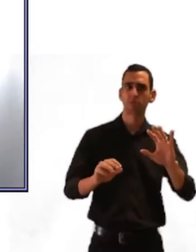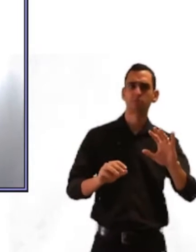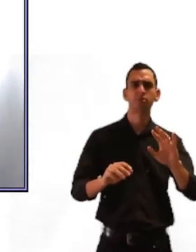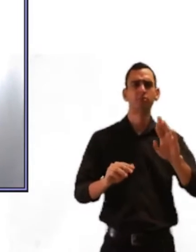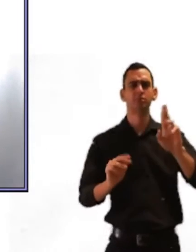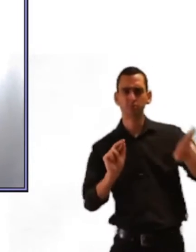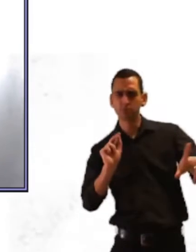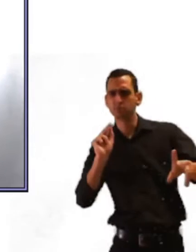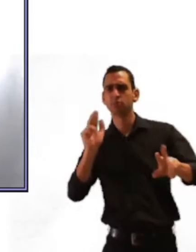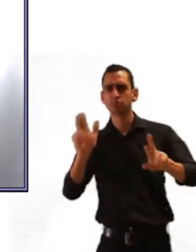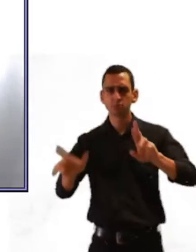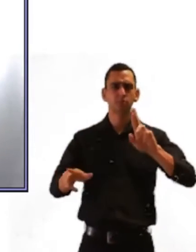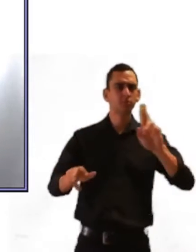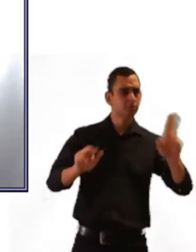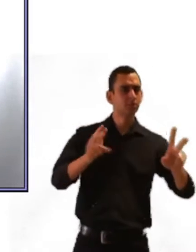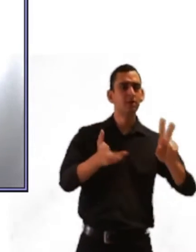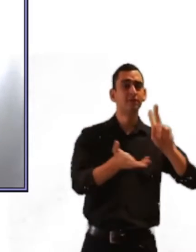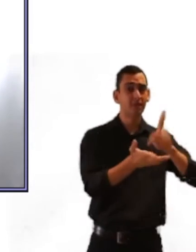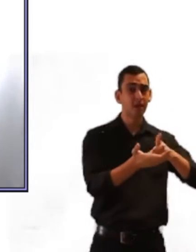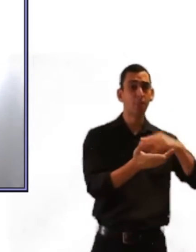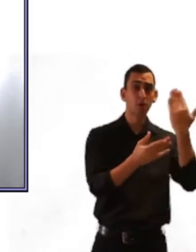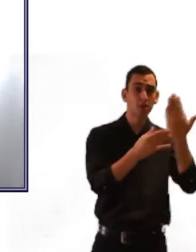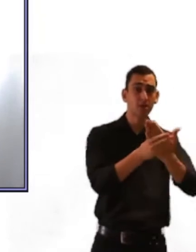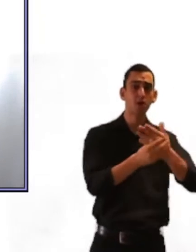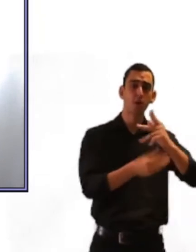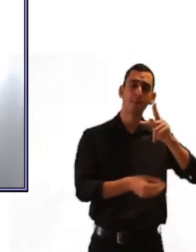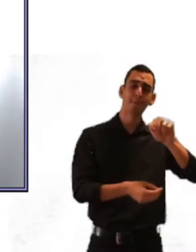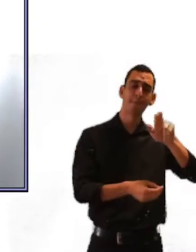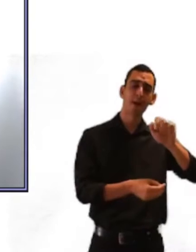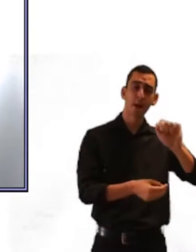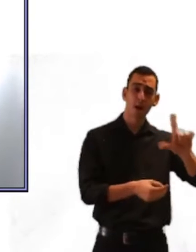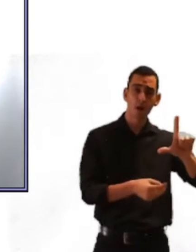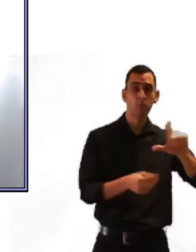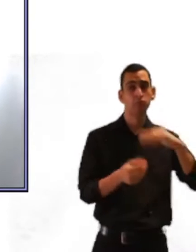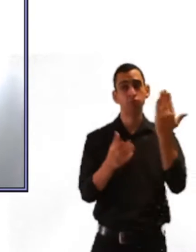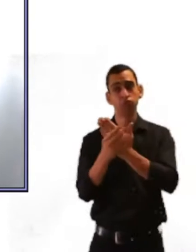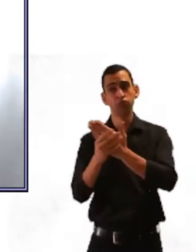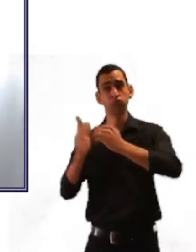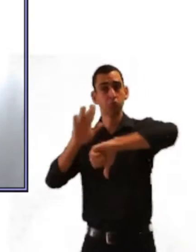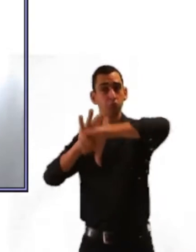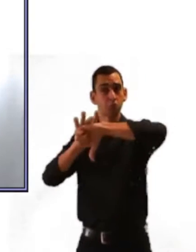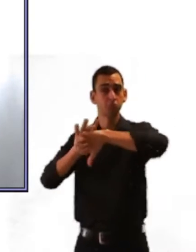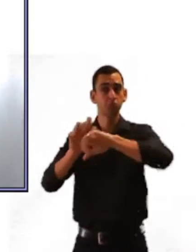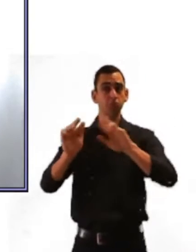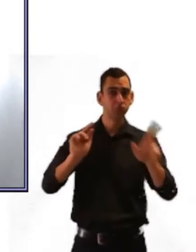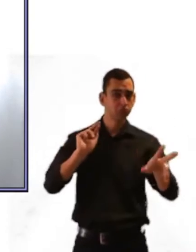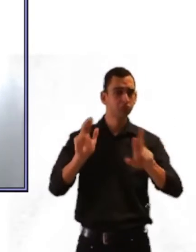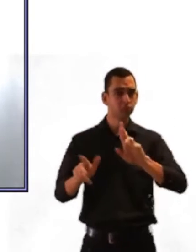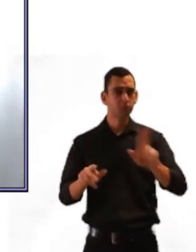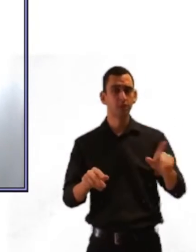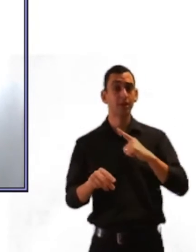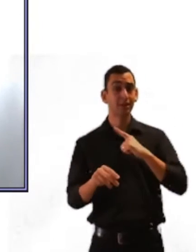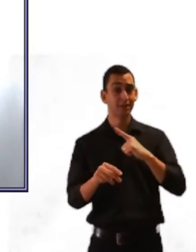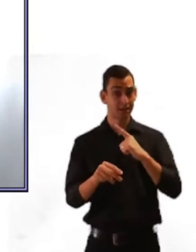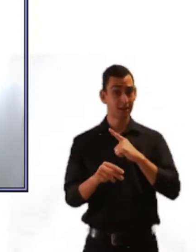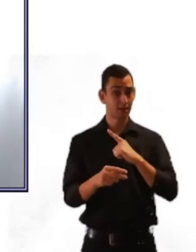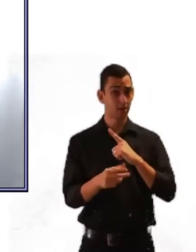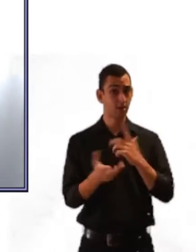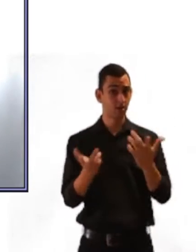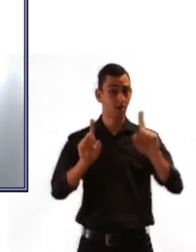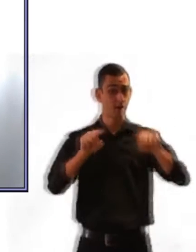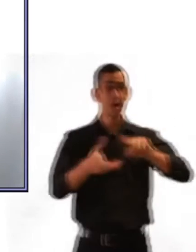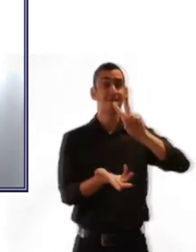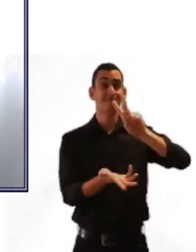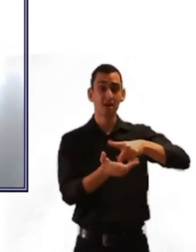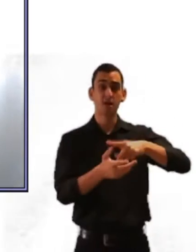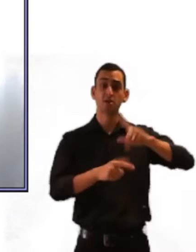clássica, uma forte crítica à busca da verdade material, né, que seria aquela verdade real. Ainda que